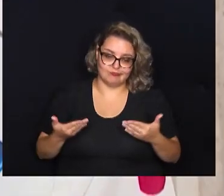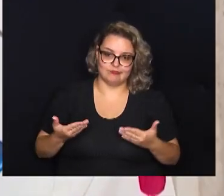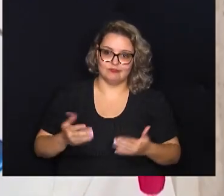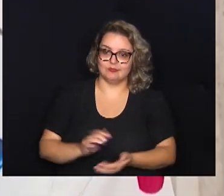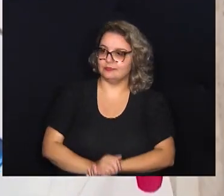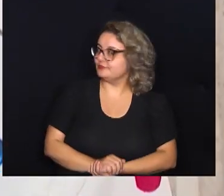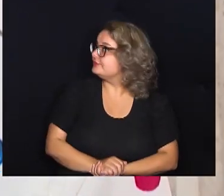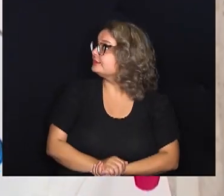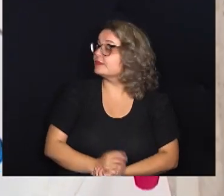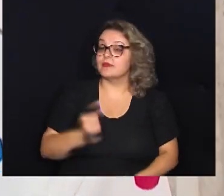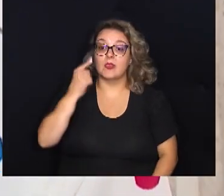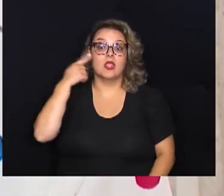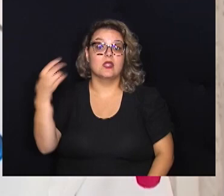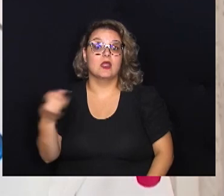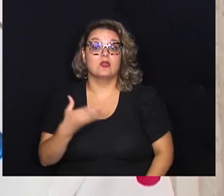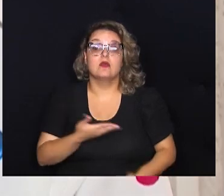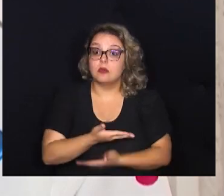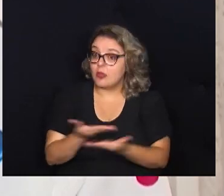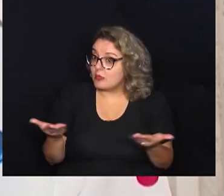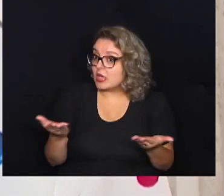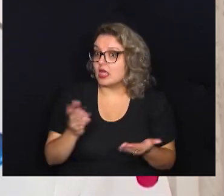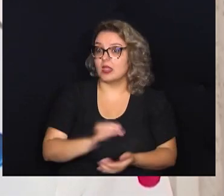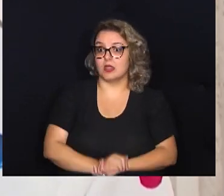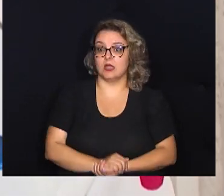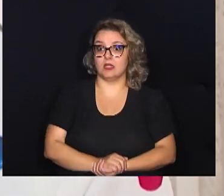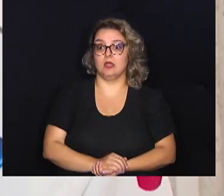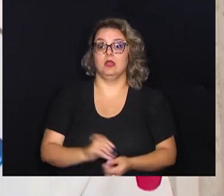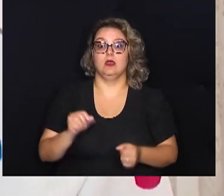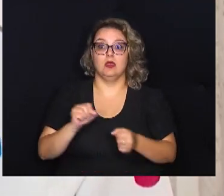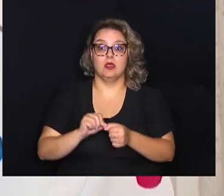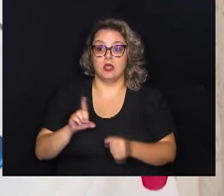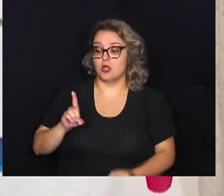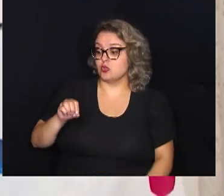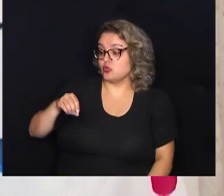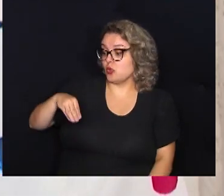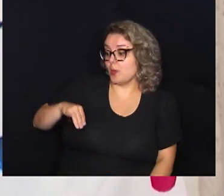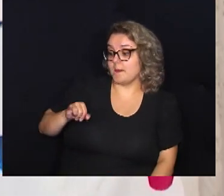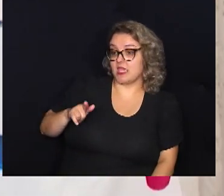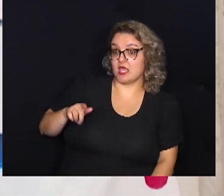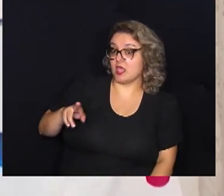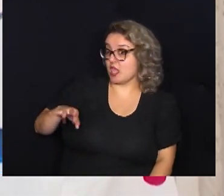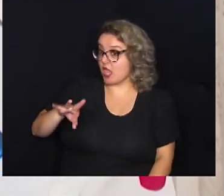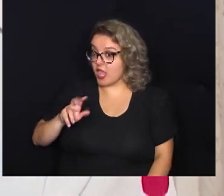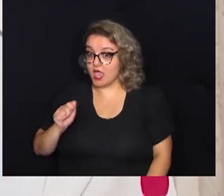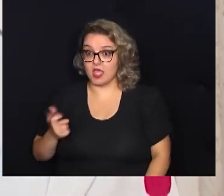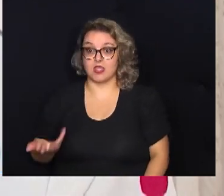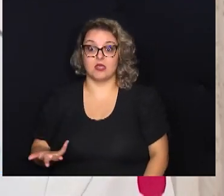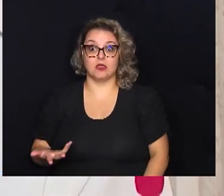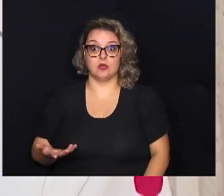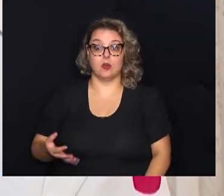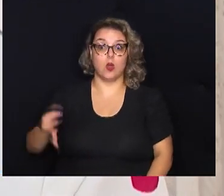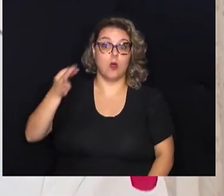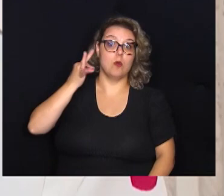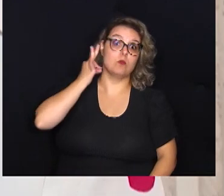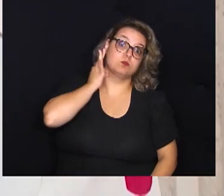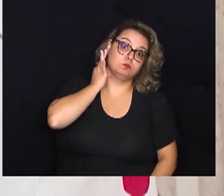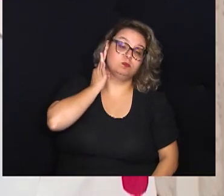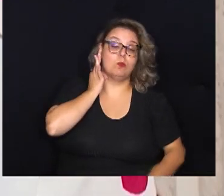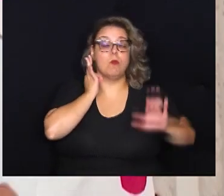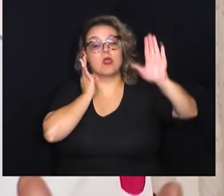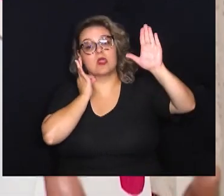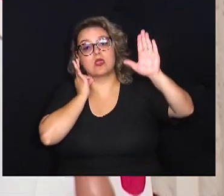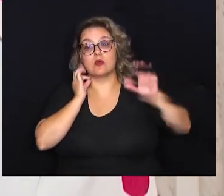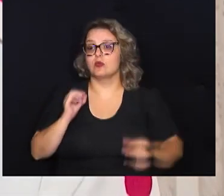ideias novas para eles. Fazer domingueira, fazer bingo, que o povo